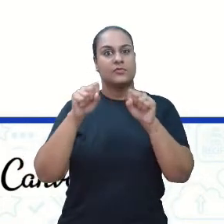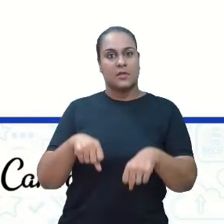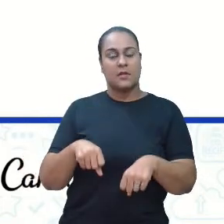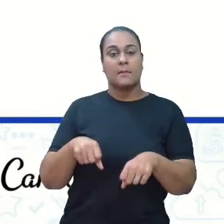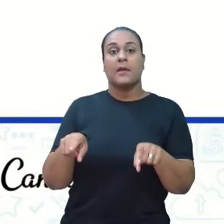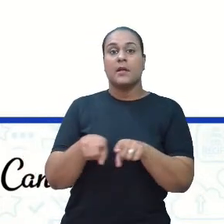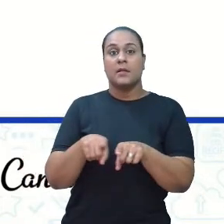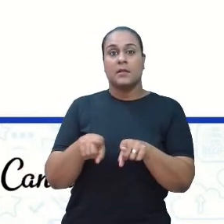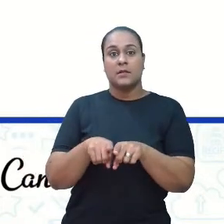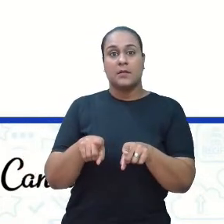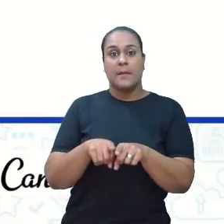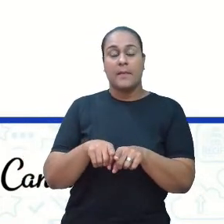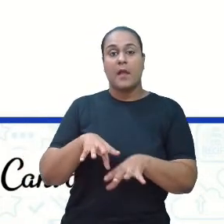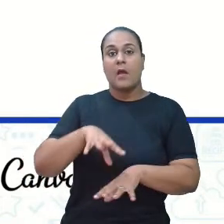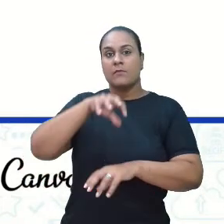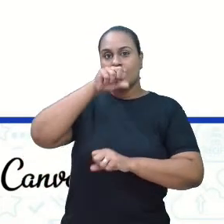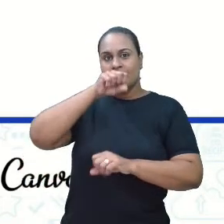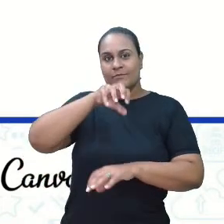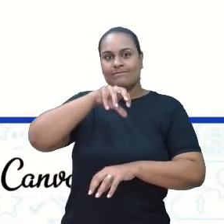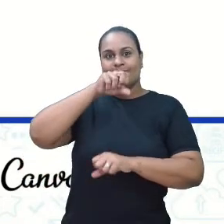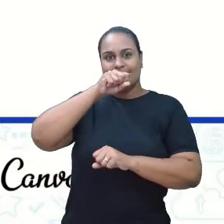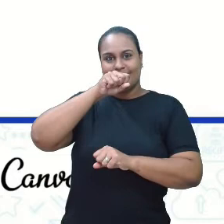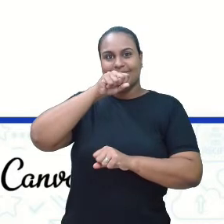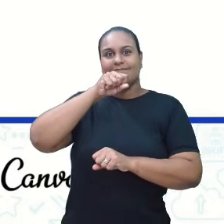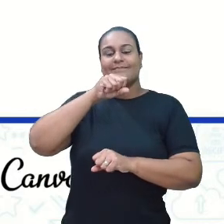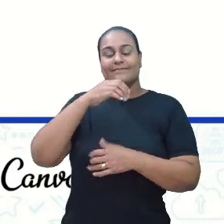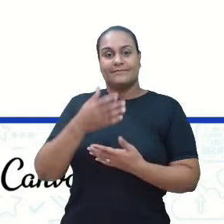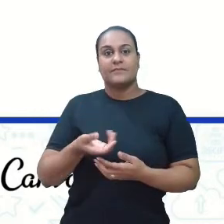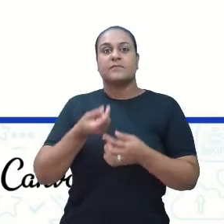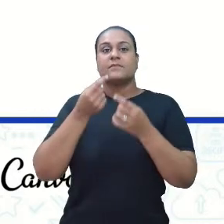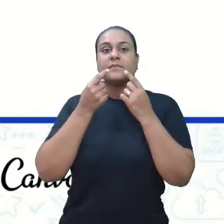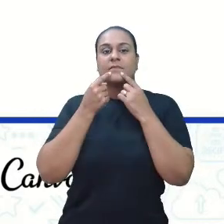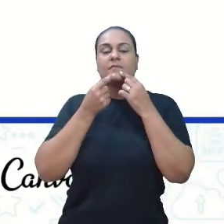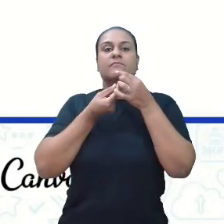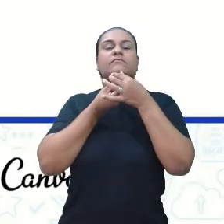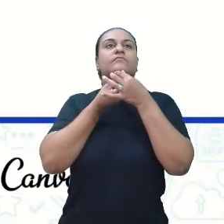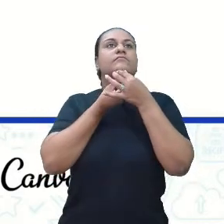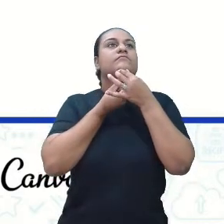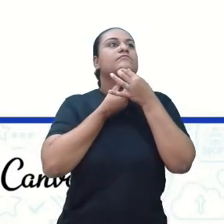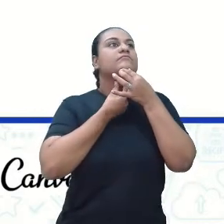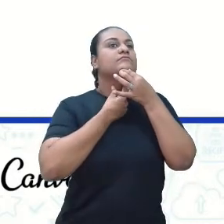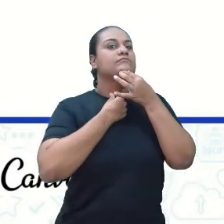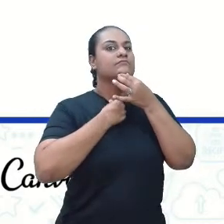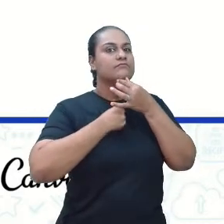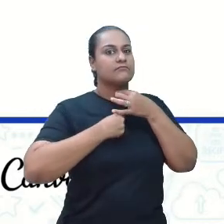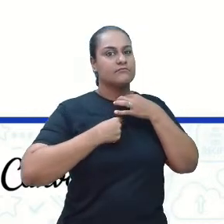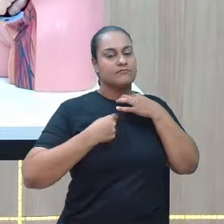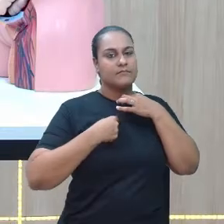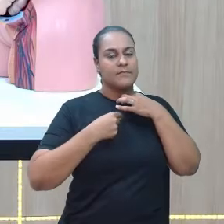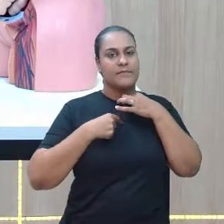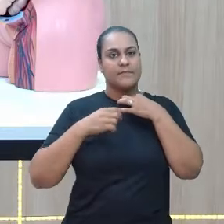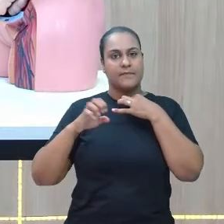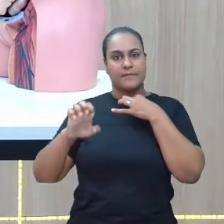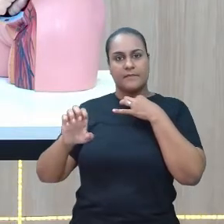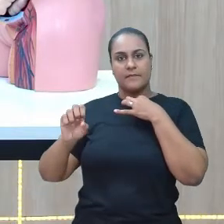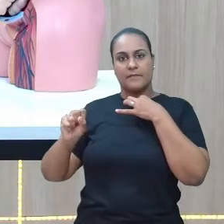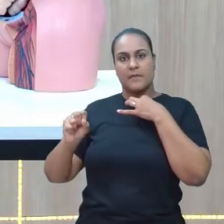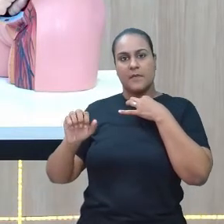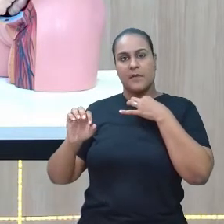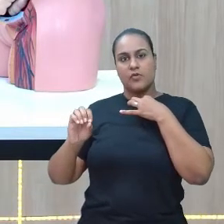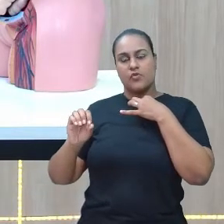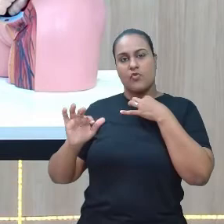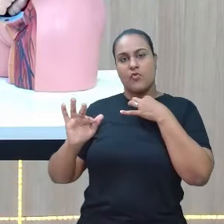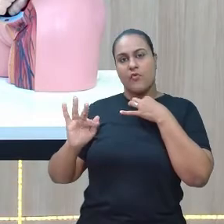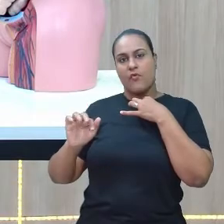ao sistema respiratório. E ela liga a boca ao esôfago. Ela está localizada